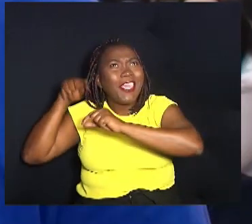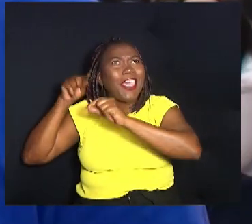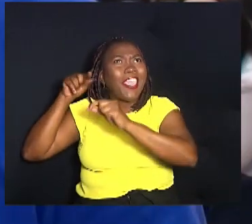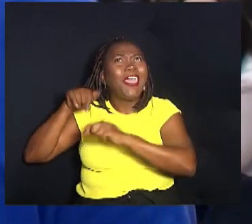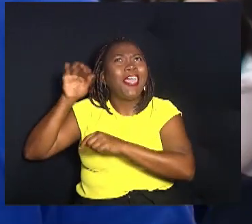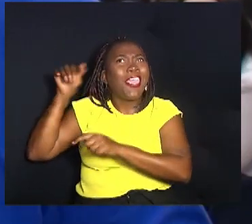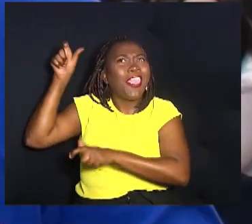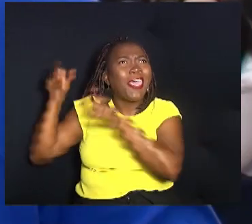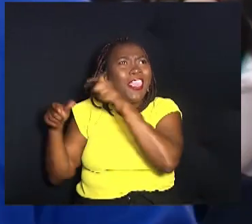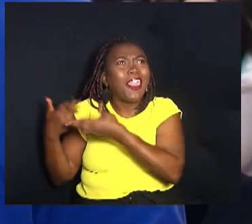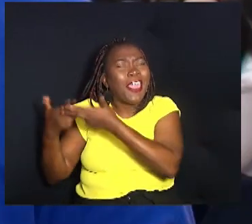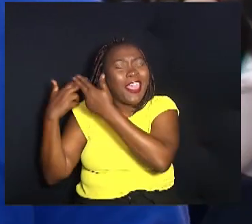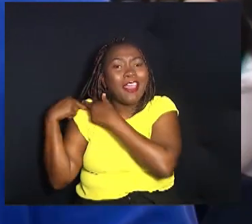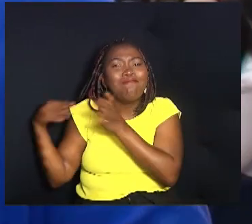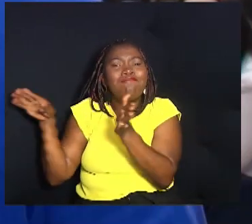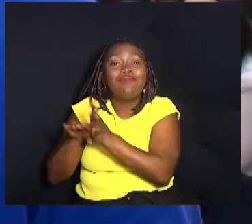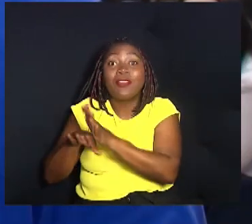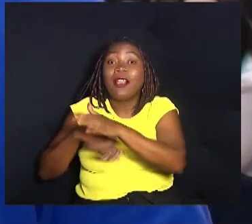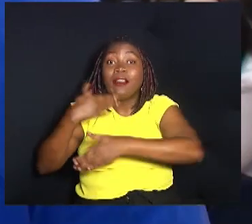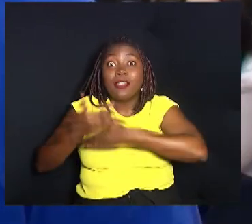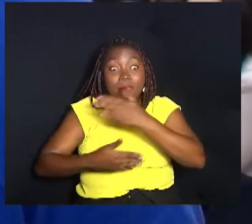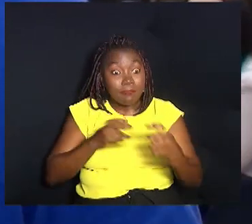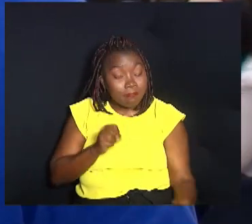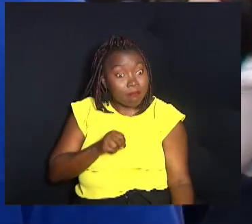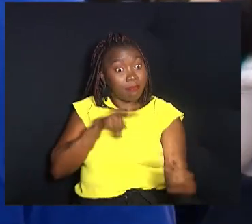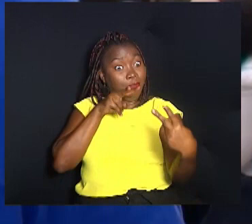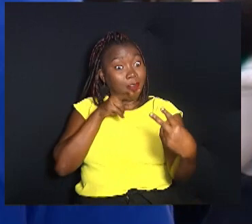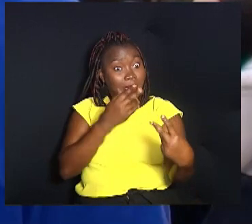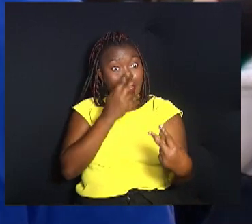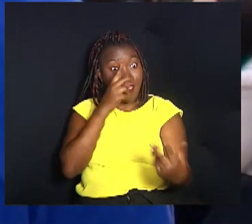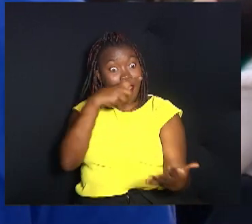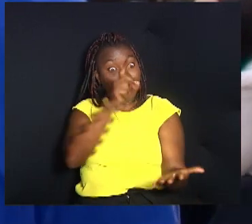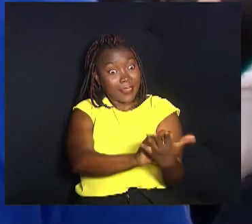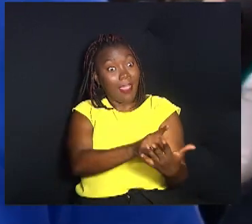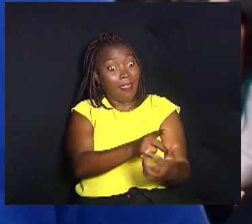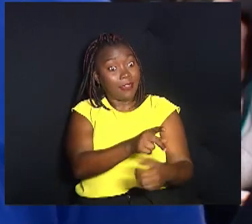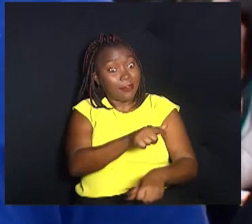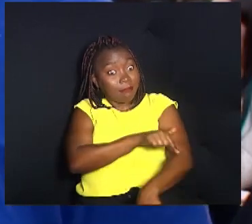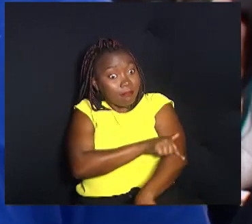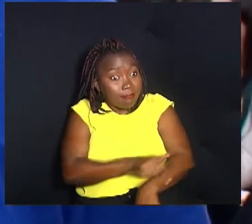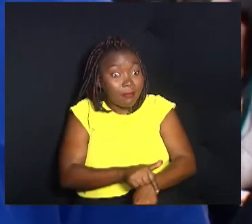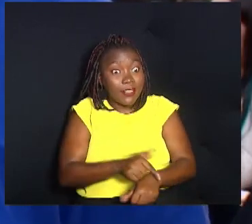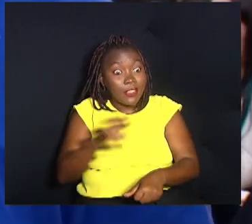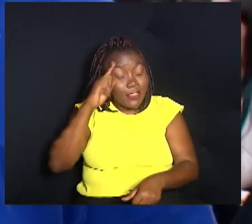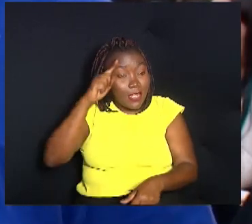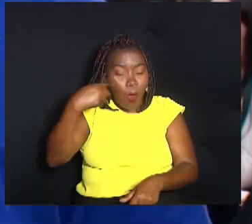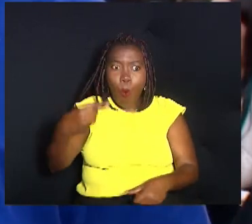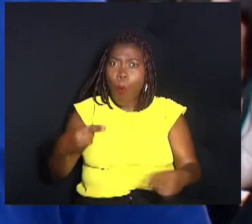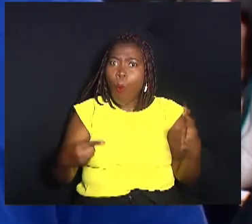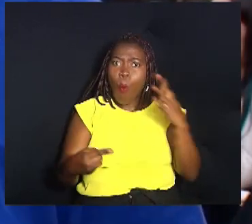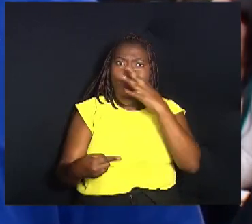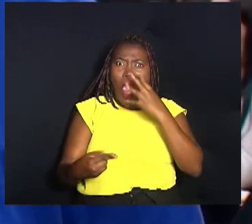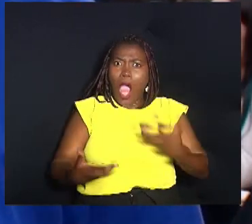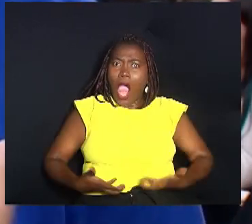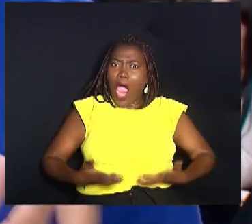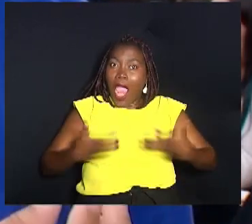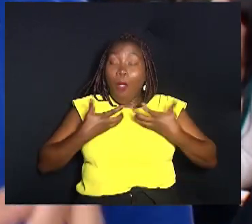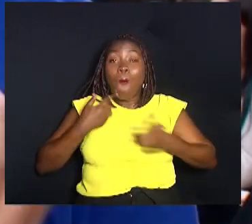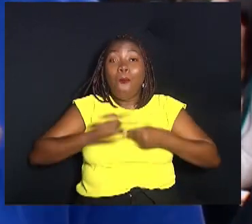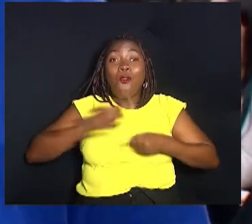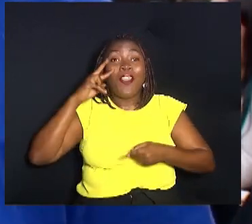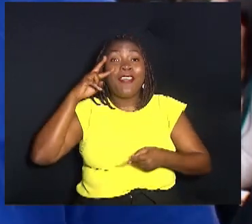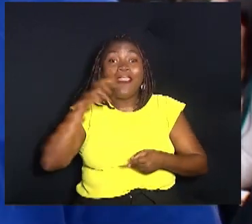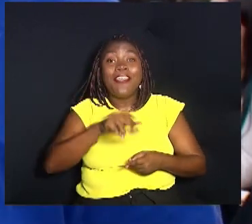onde chega. Quando a gente se depara com a realidade, com a prática, com o dia a dia, a gente fala, uau, que enriquecedor, porque a gente está vendo quem